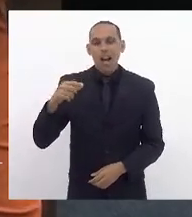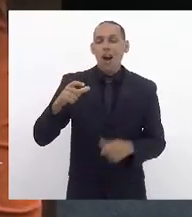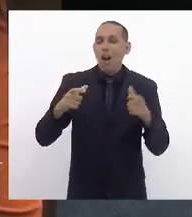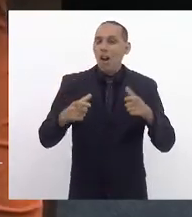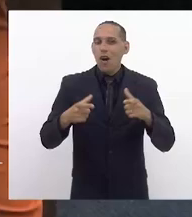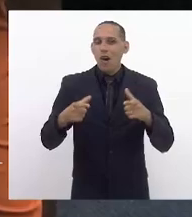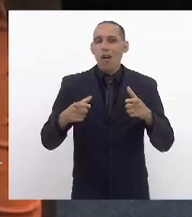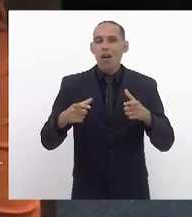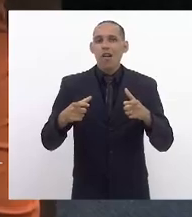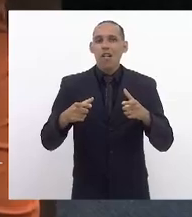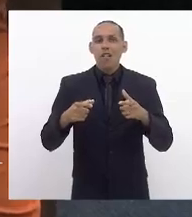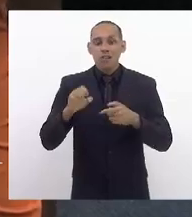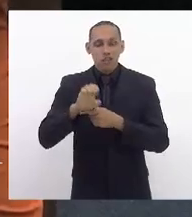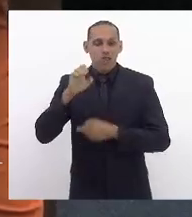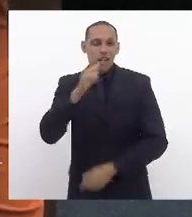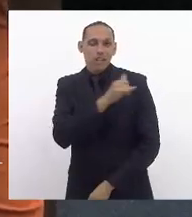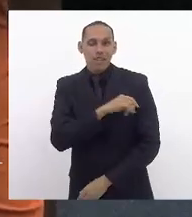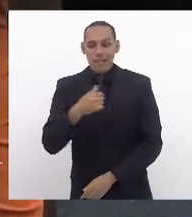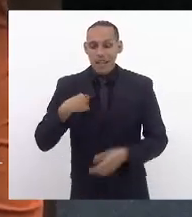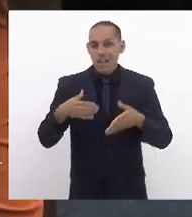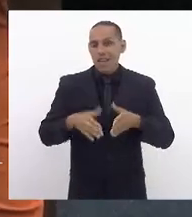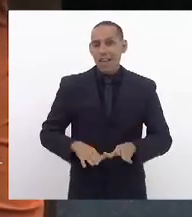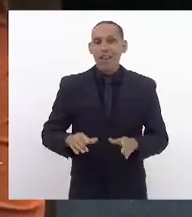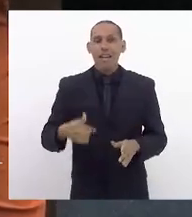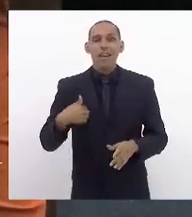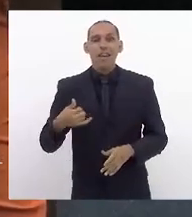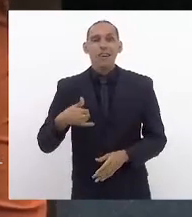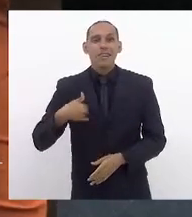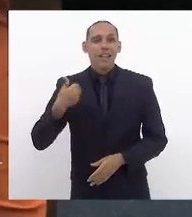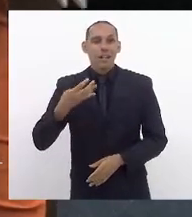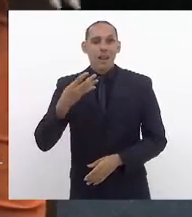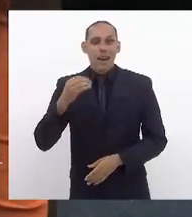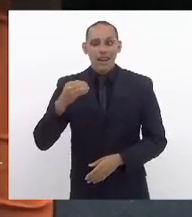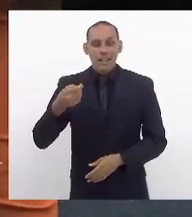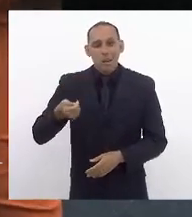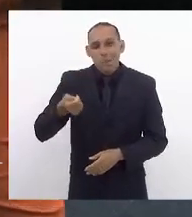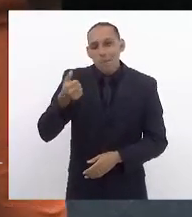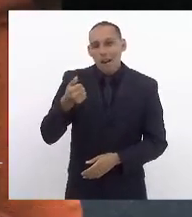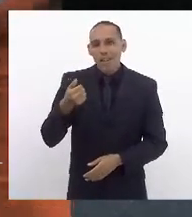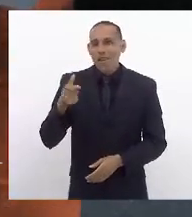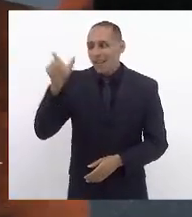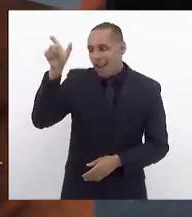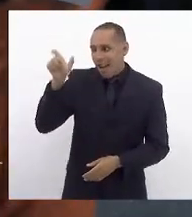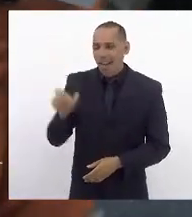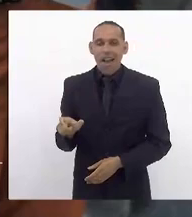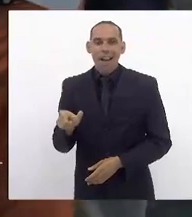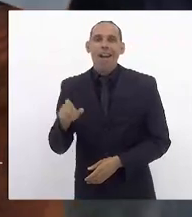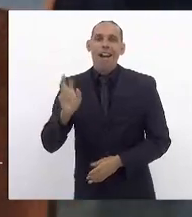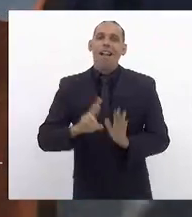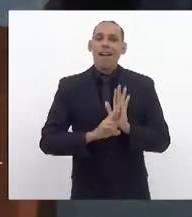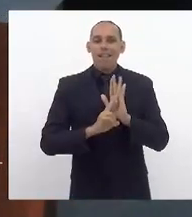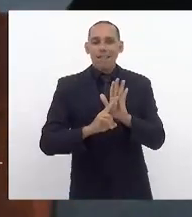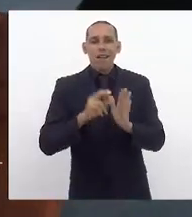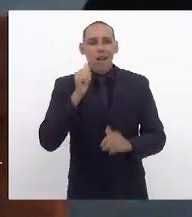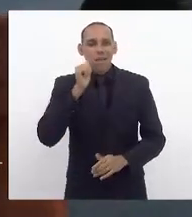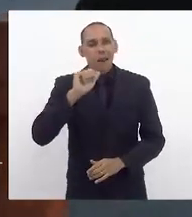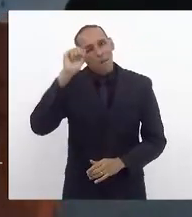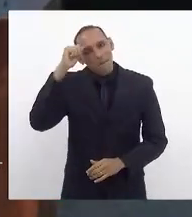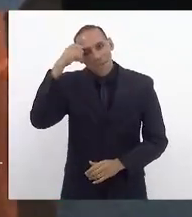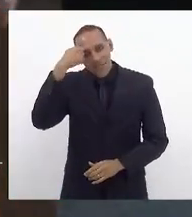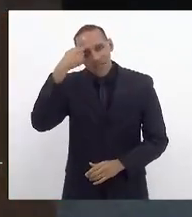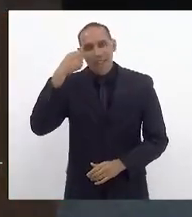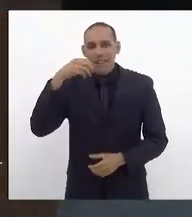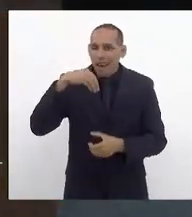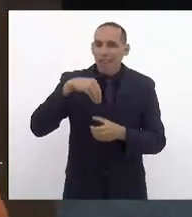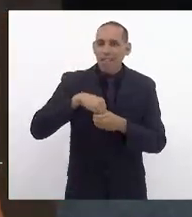estava nascendo. Ou seja, eu vou fazer 40 anos e tenho Benedita da Silva como referência de mulher preta